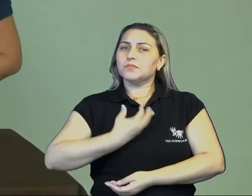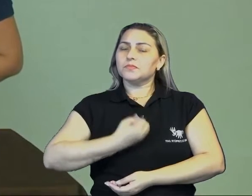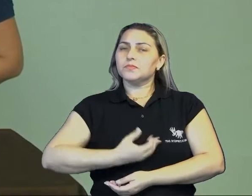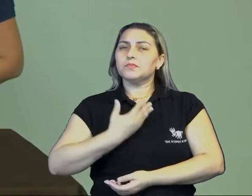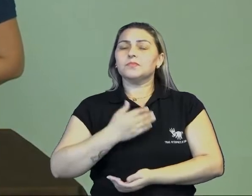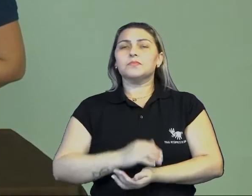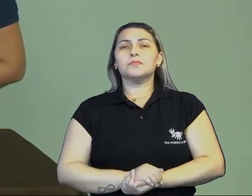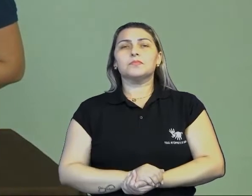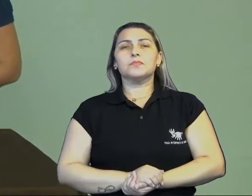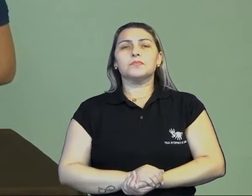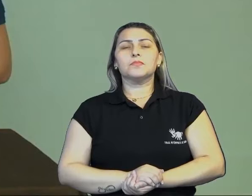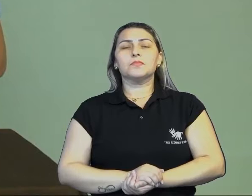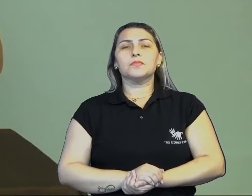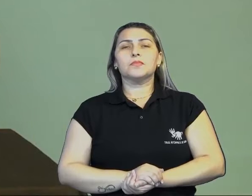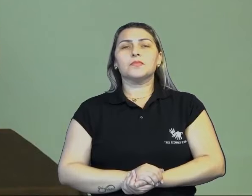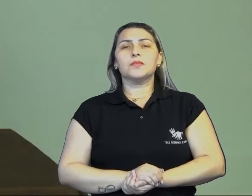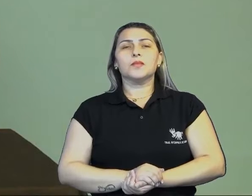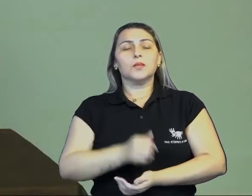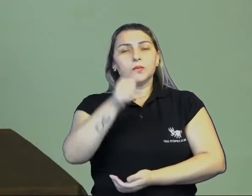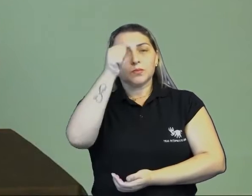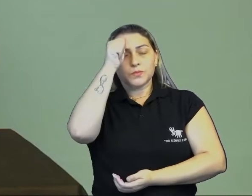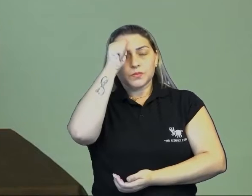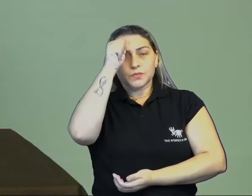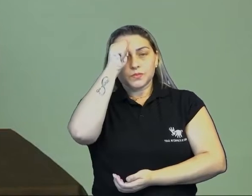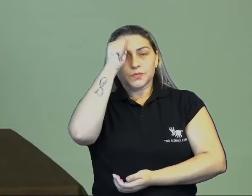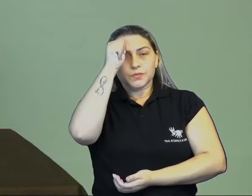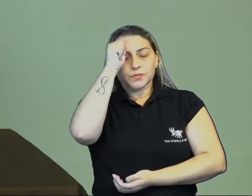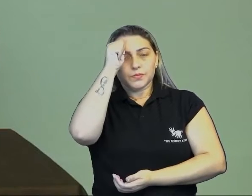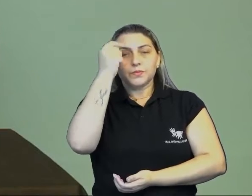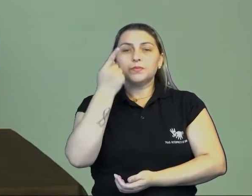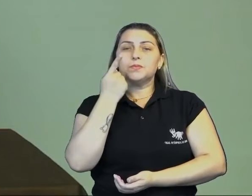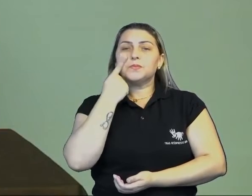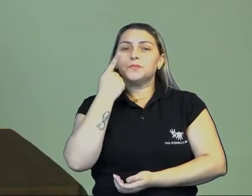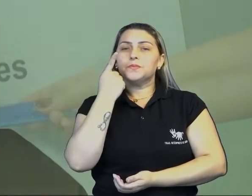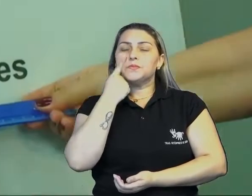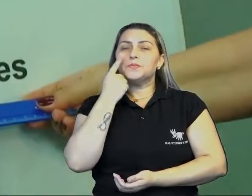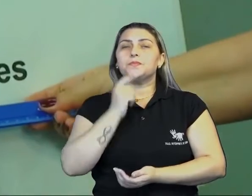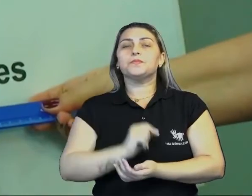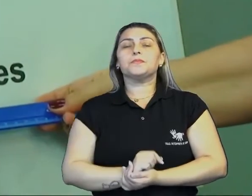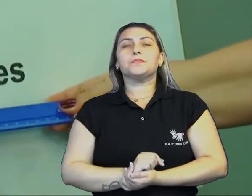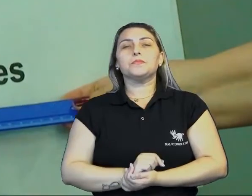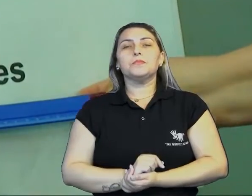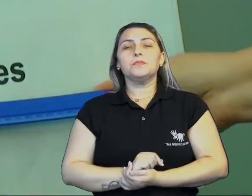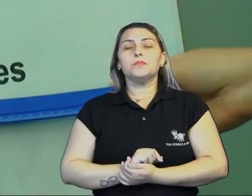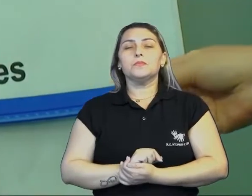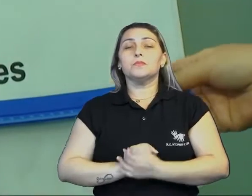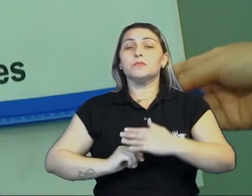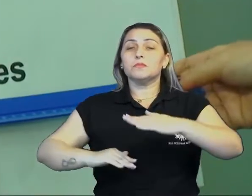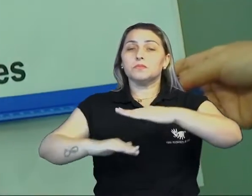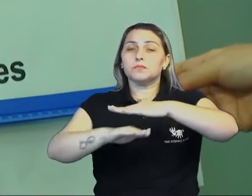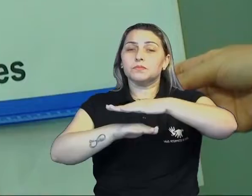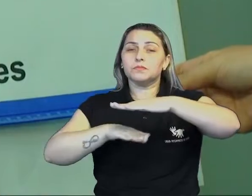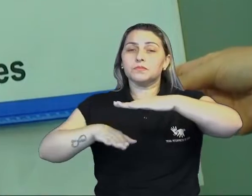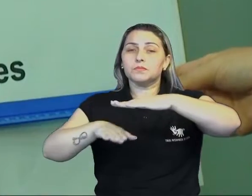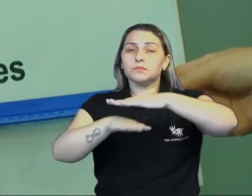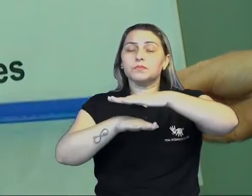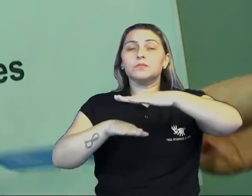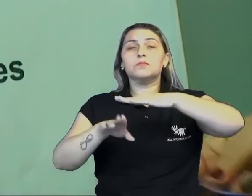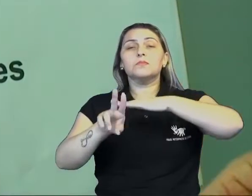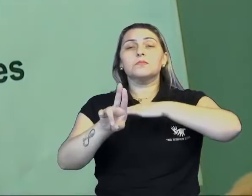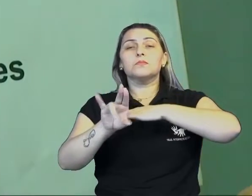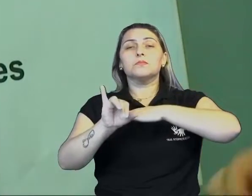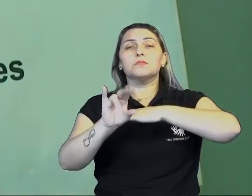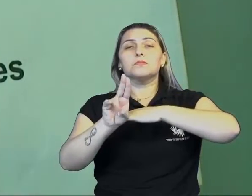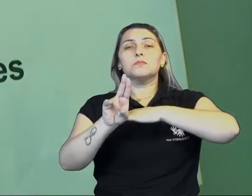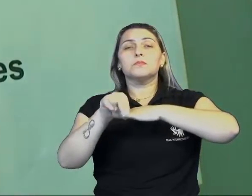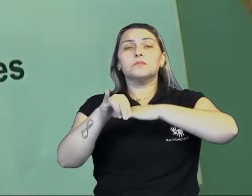poema? O autor desse poema, olha só, geralmente fica aqui embaixo. Aqui ficou